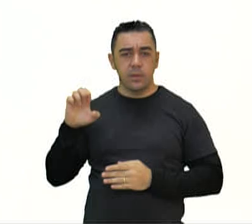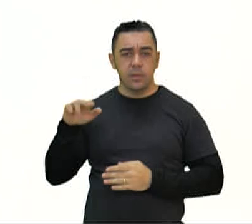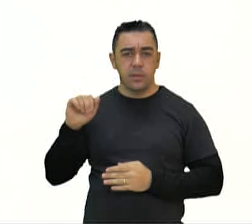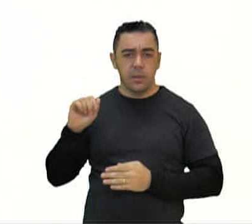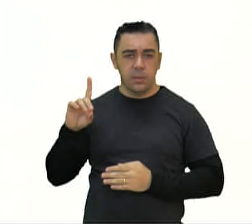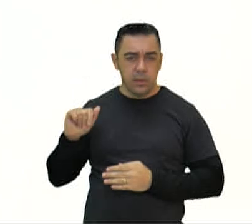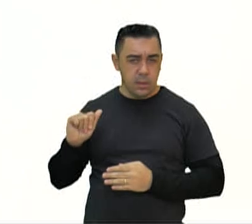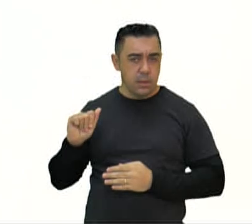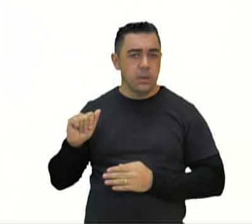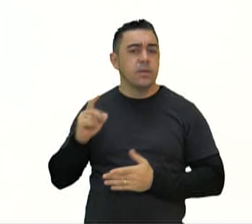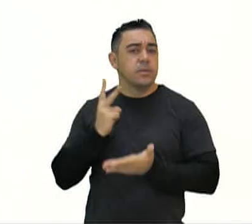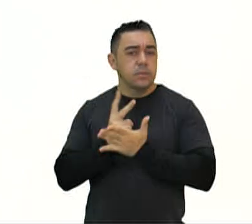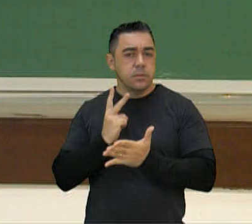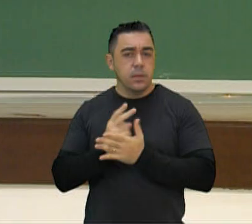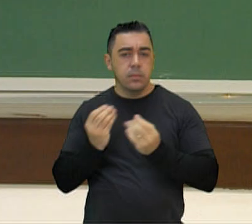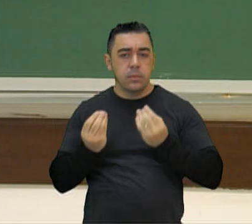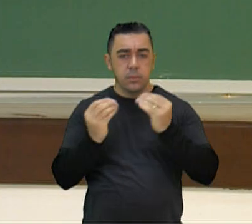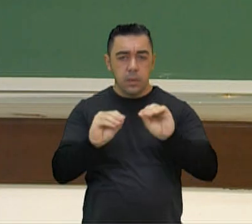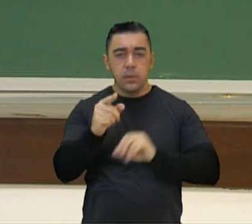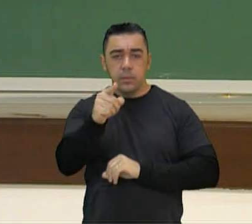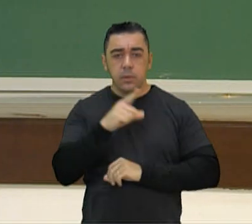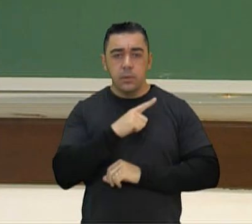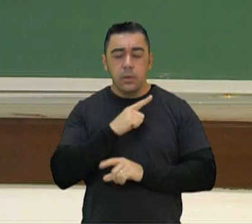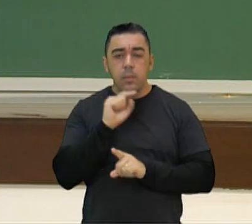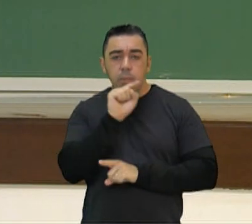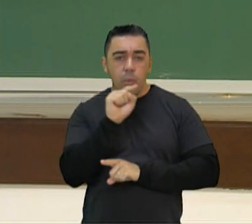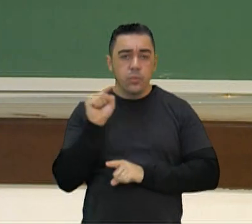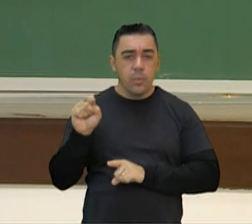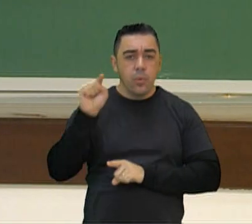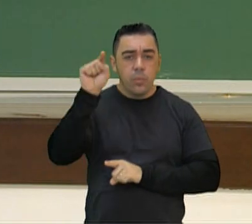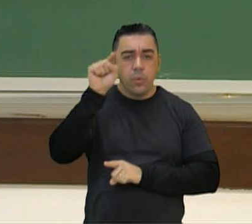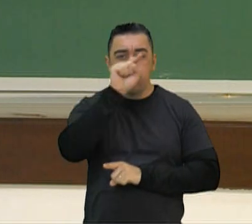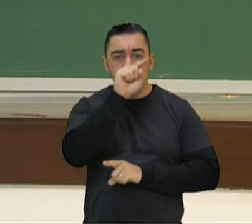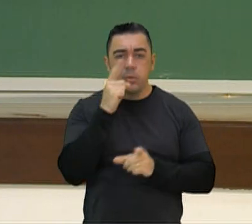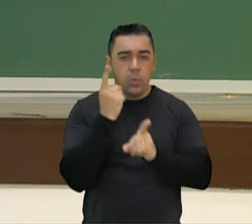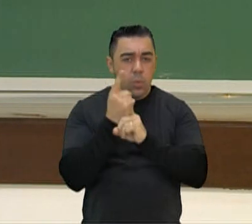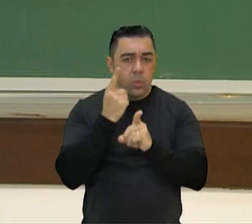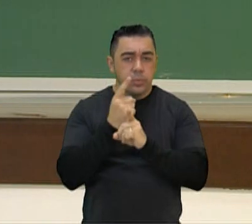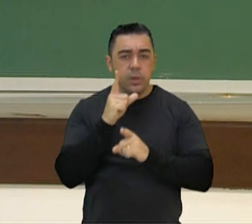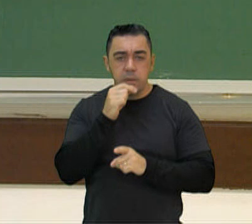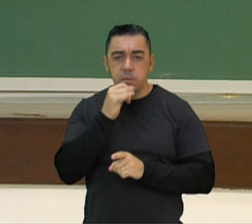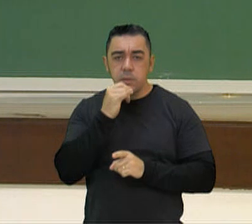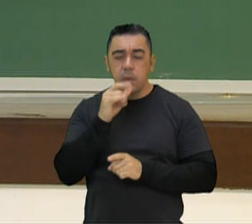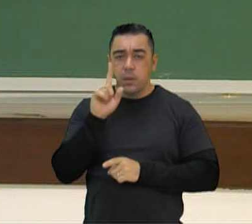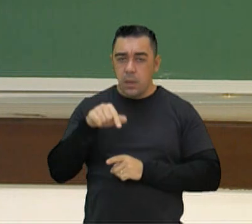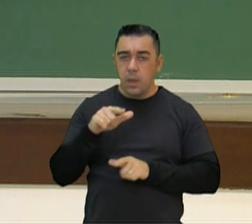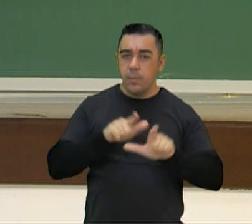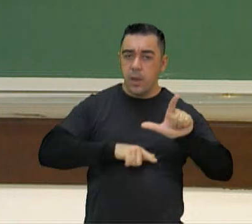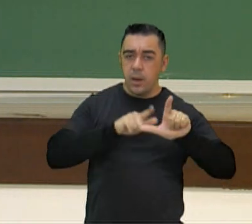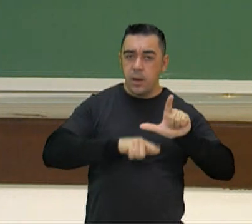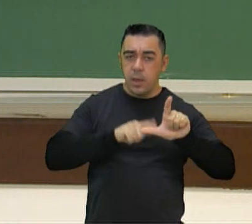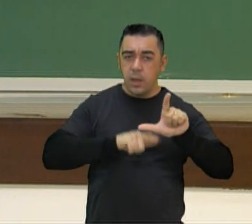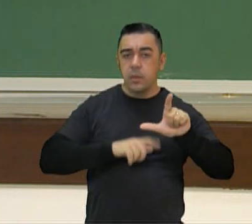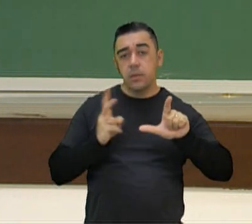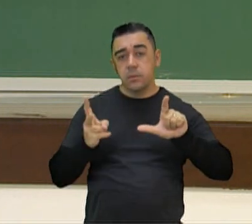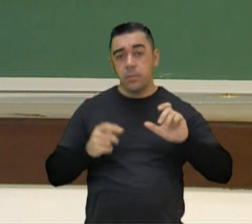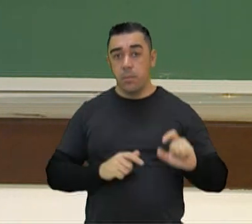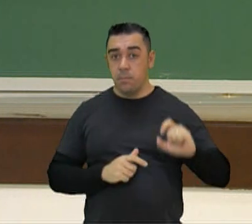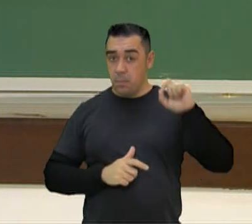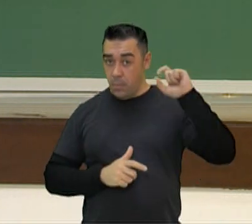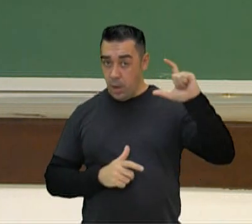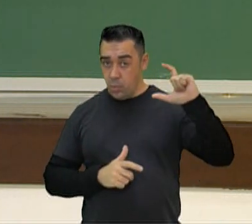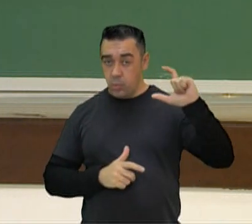Sempre que for fornecido para vocês, para localizar no plano cartesiano, ele vai lhe passar uma letra, que seria